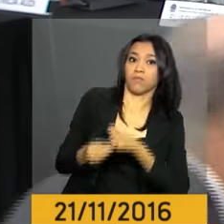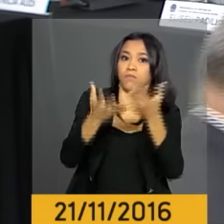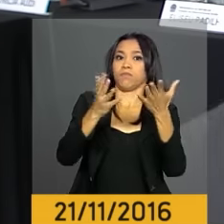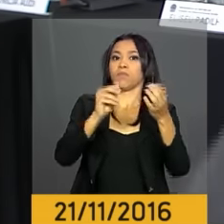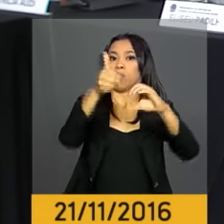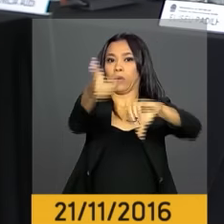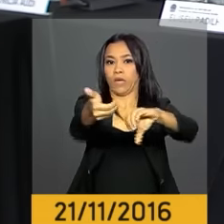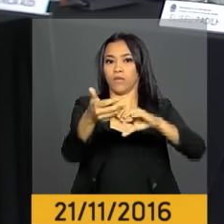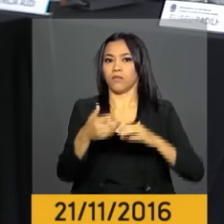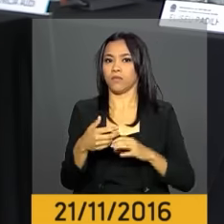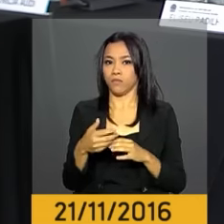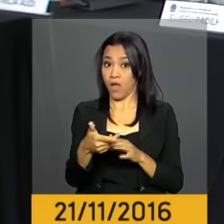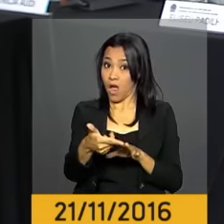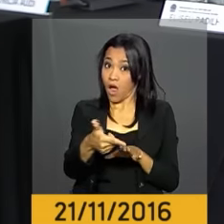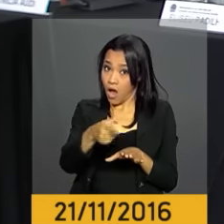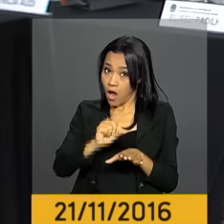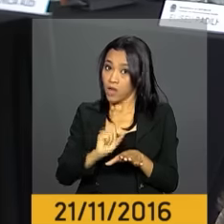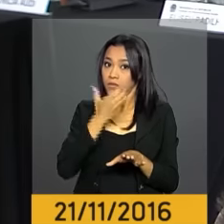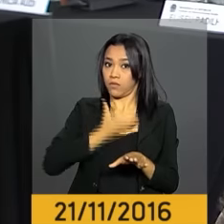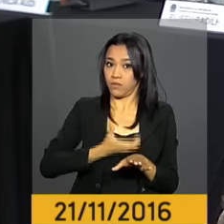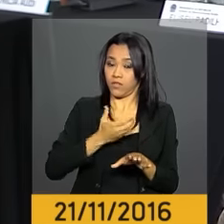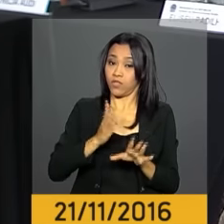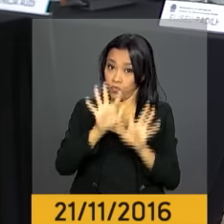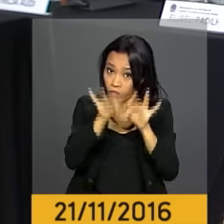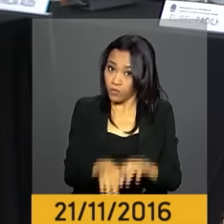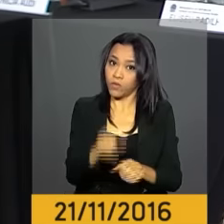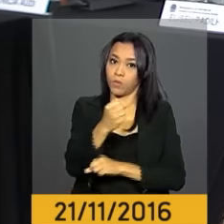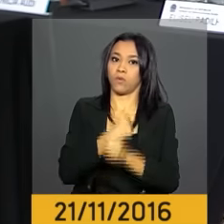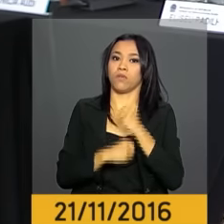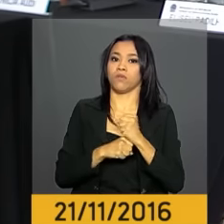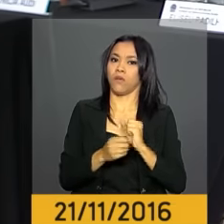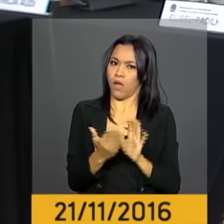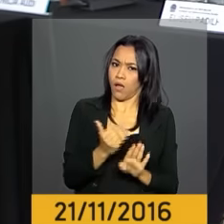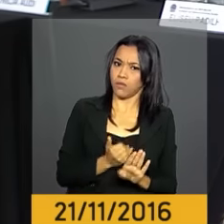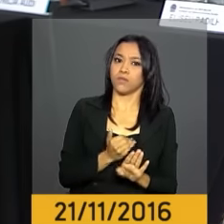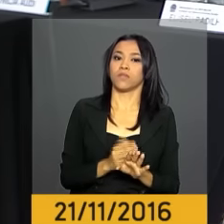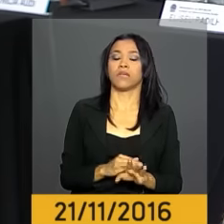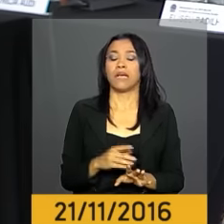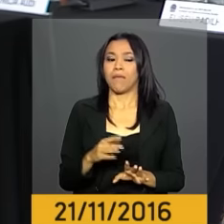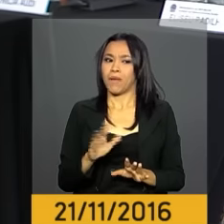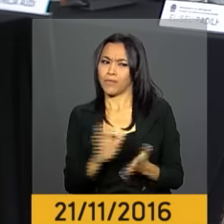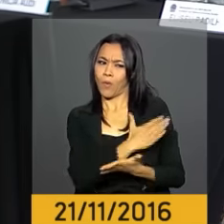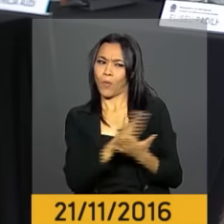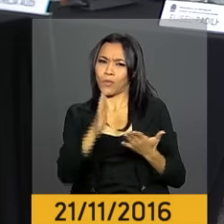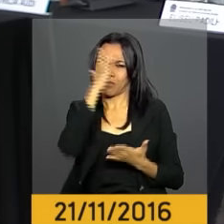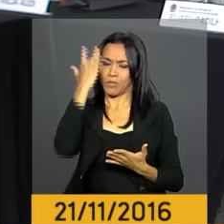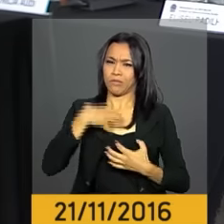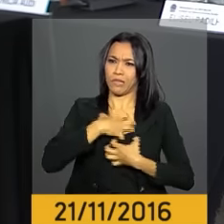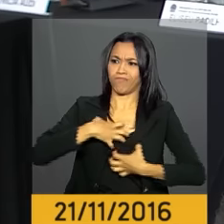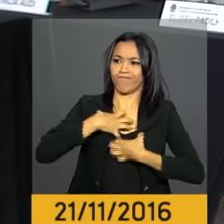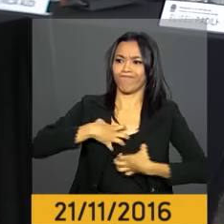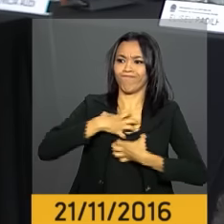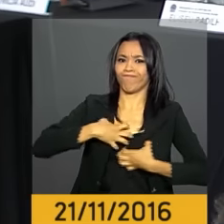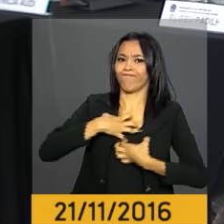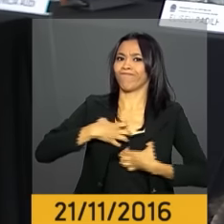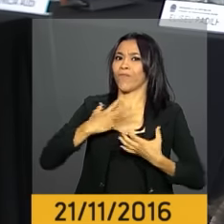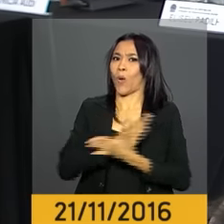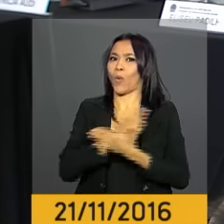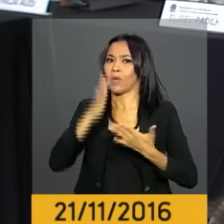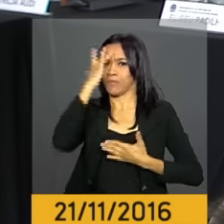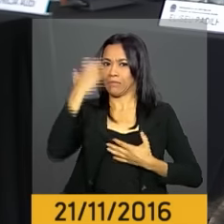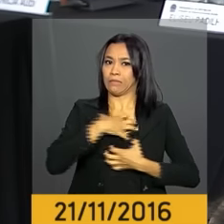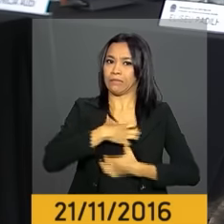do ano. Mas eu quero dizer que esta é uma reforma que gera muitas angústias, né? Eu quero dizer que